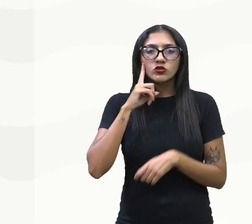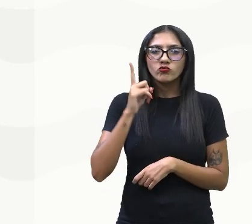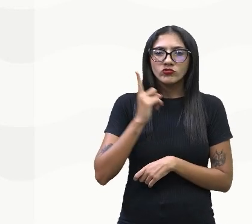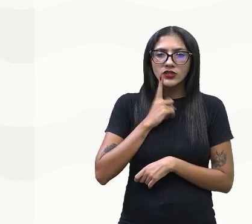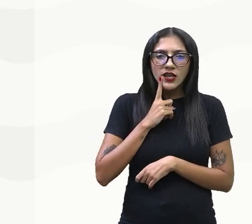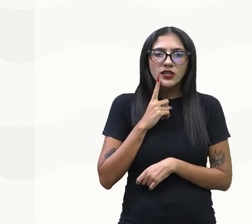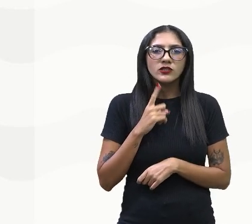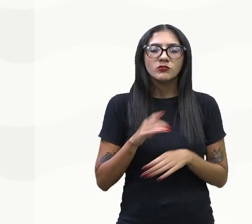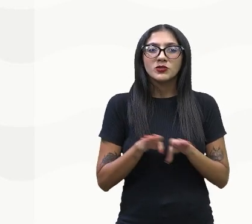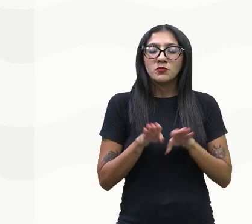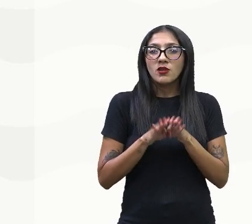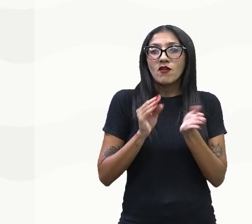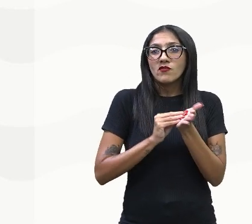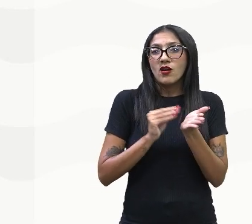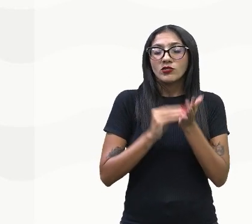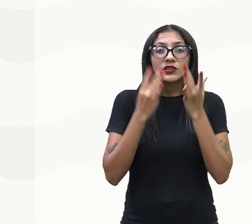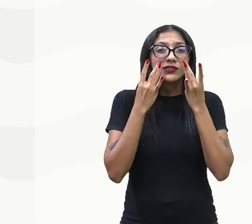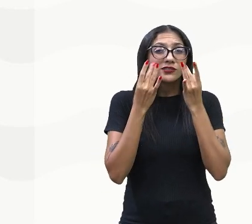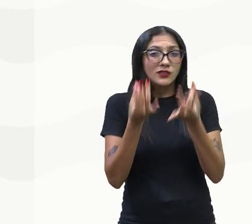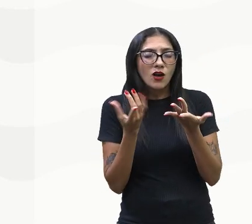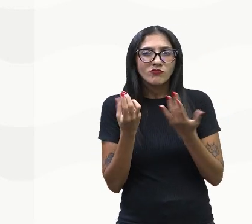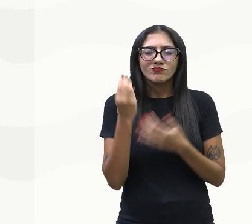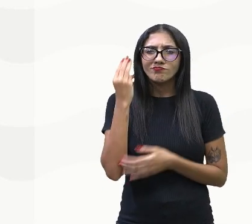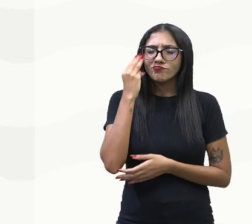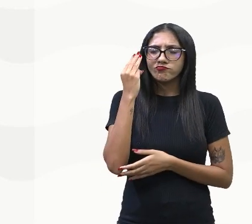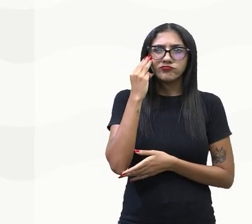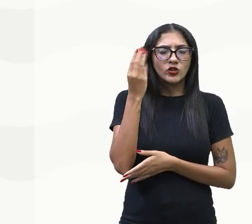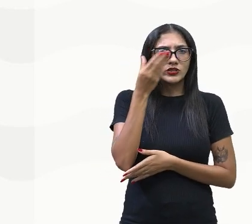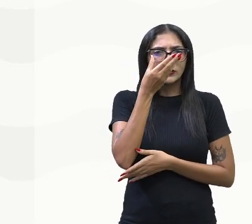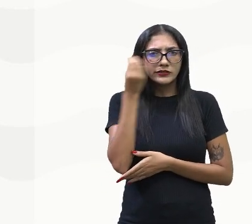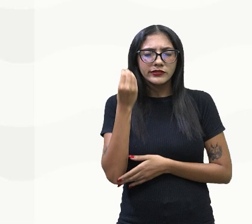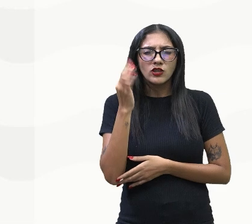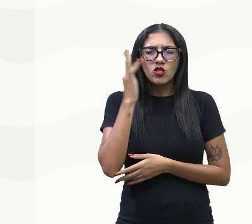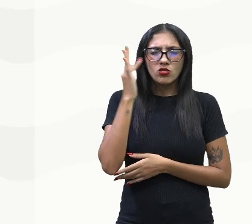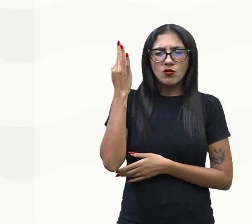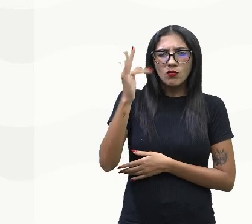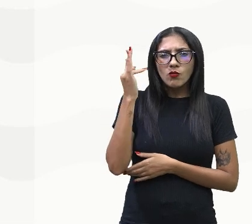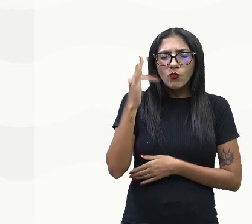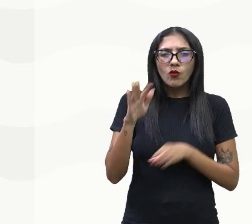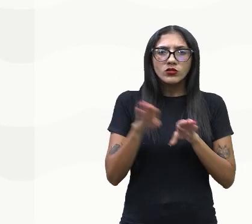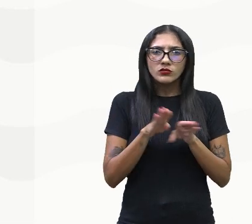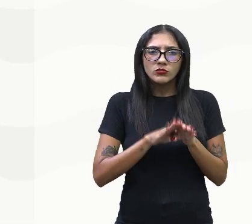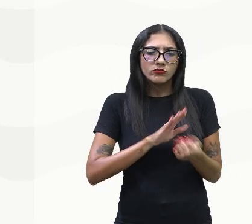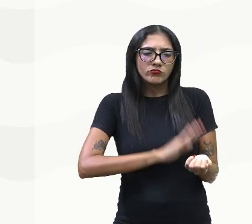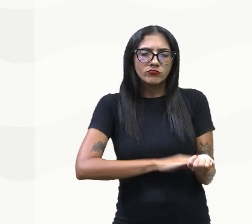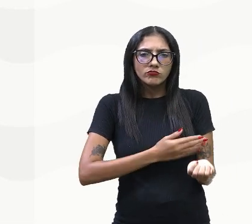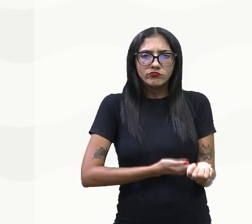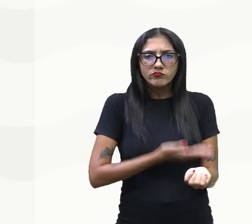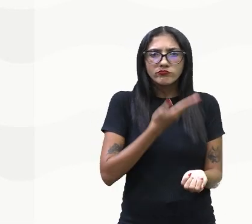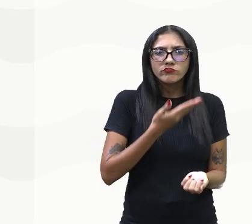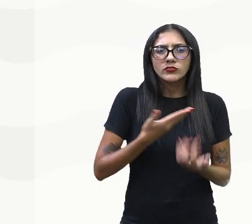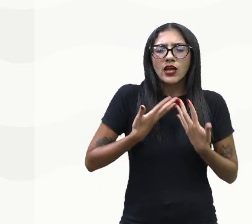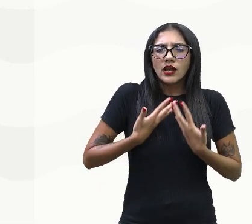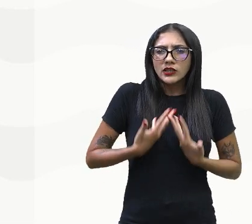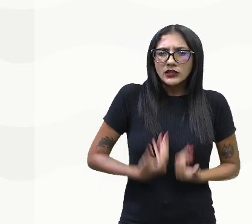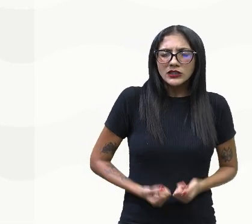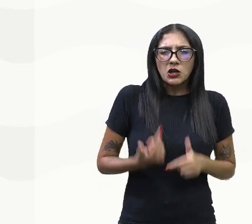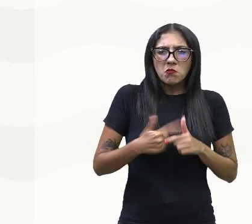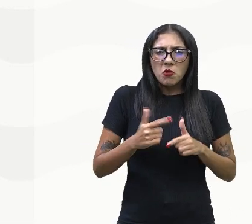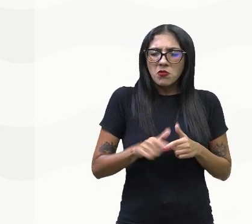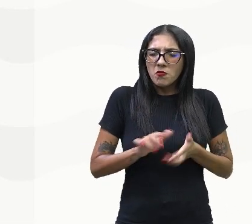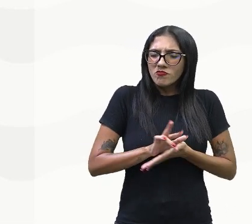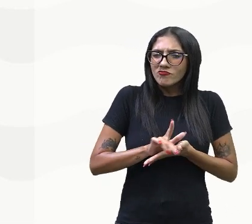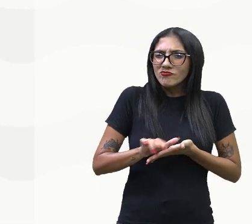e concentração, perda de memória, dores de cabeça, aumento de pressão arterial, cansaço, gastrite e